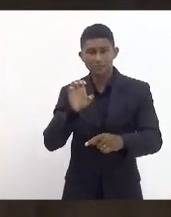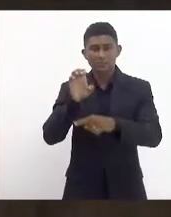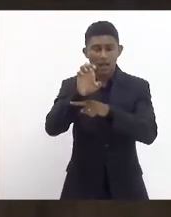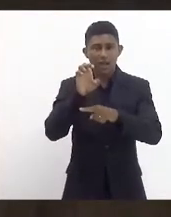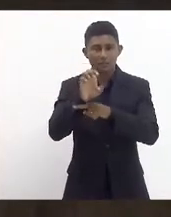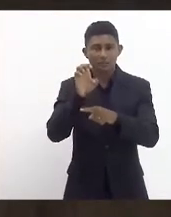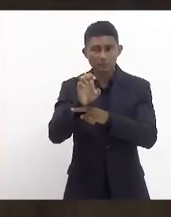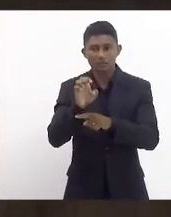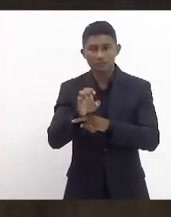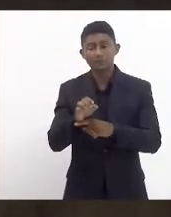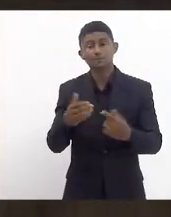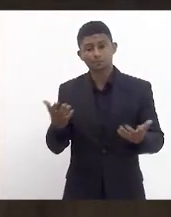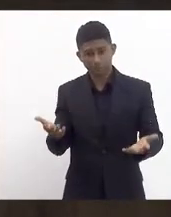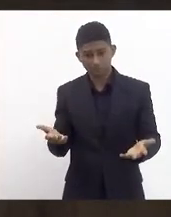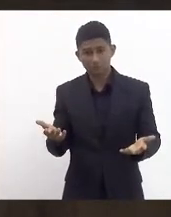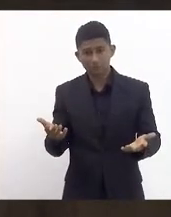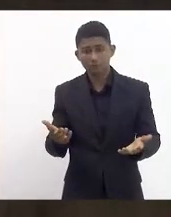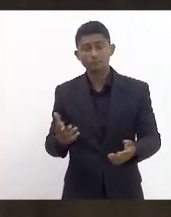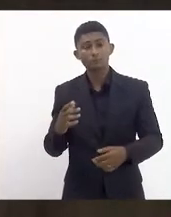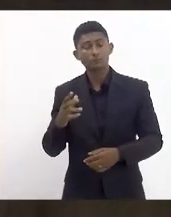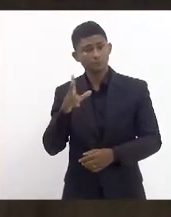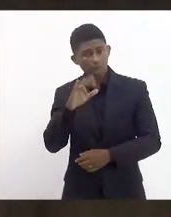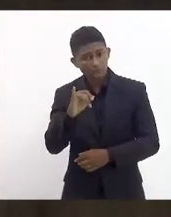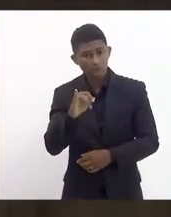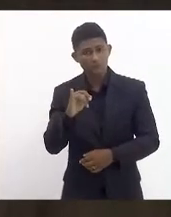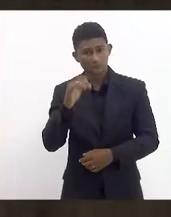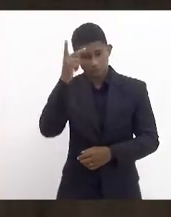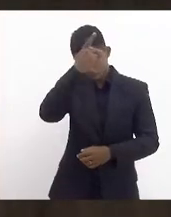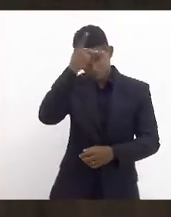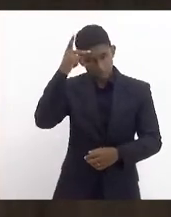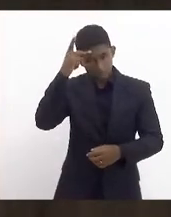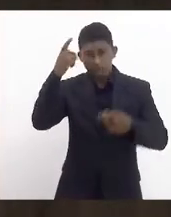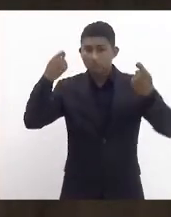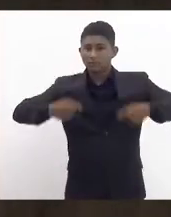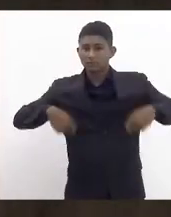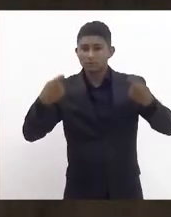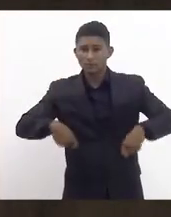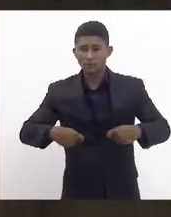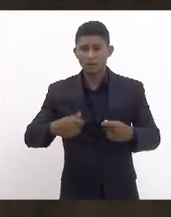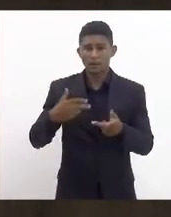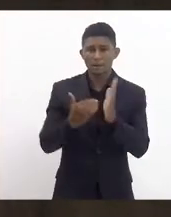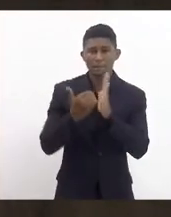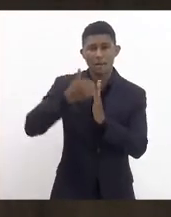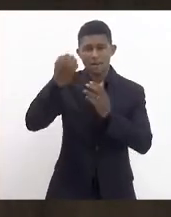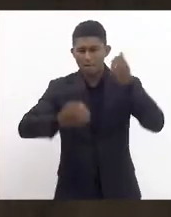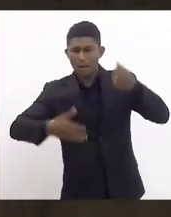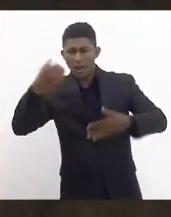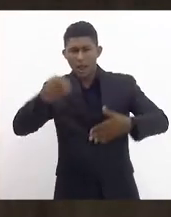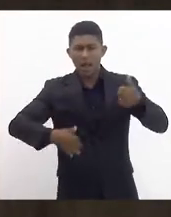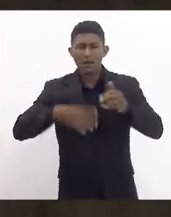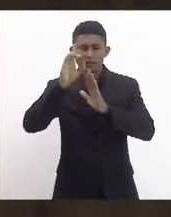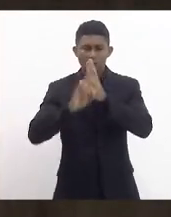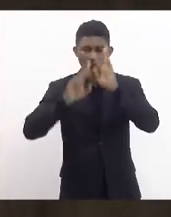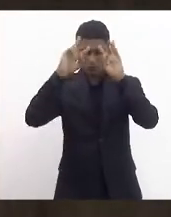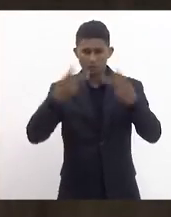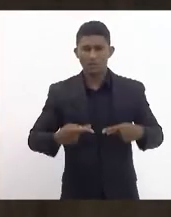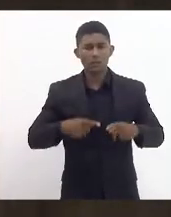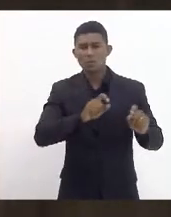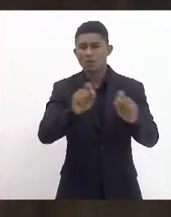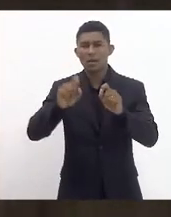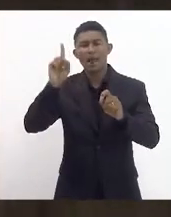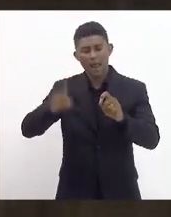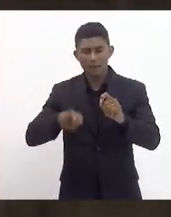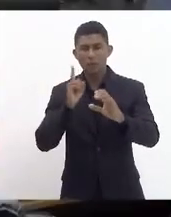Então, se existem pessoas que precisam dar esclarecimentos a respeito de direitos humanos, é quem defende a ditadura.